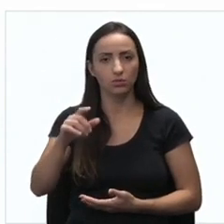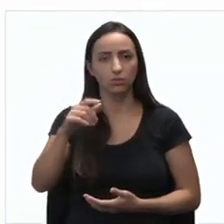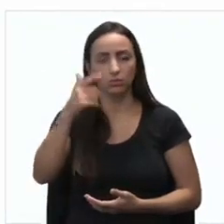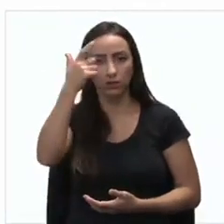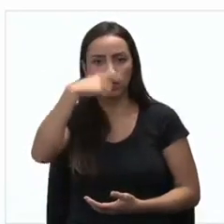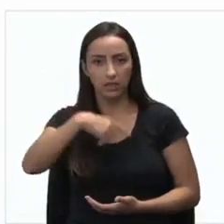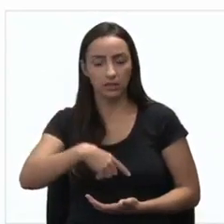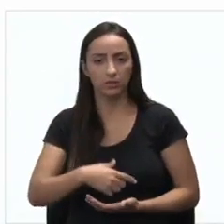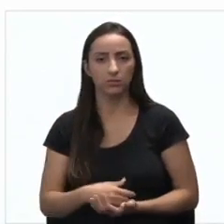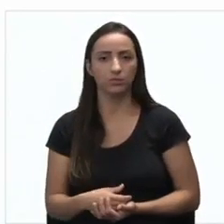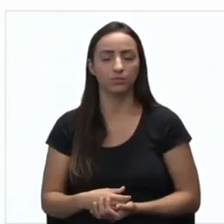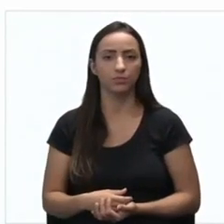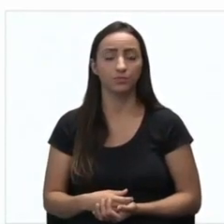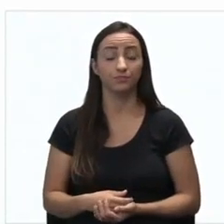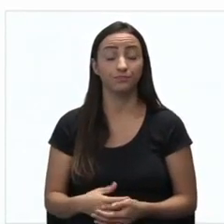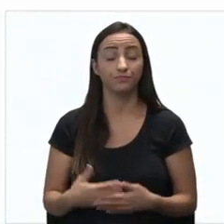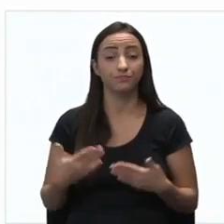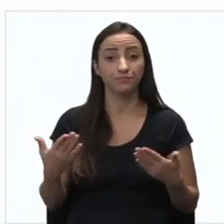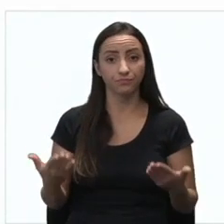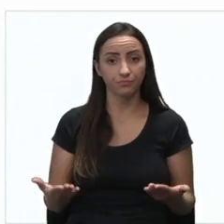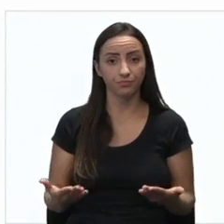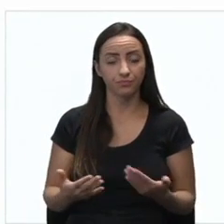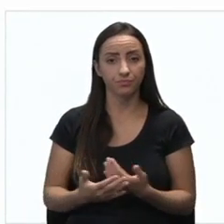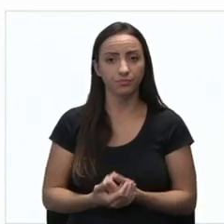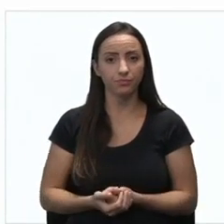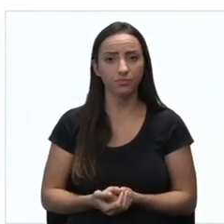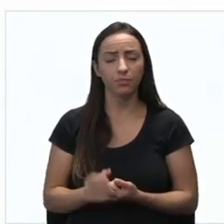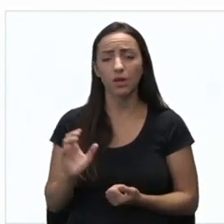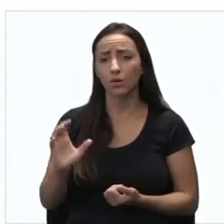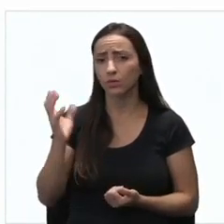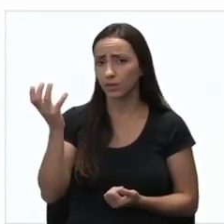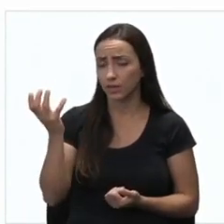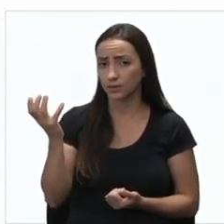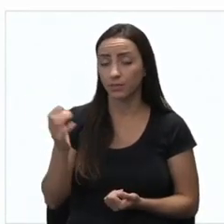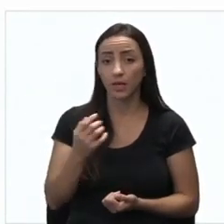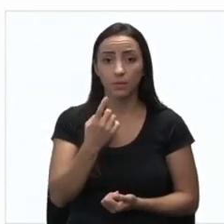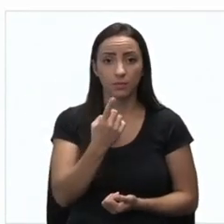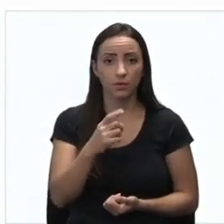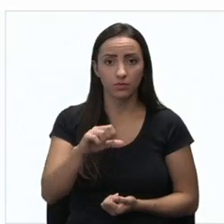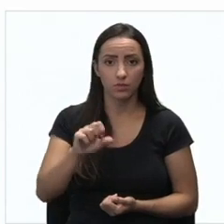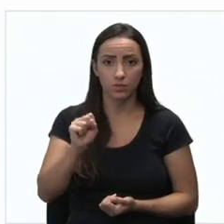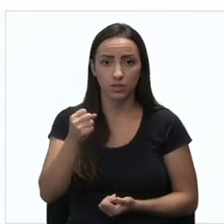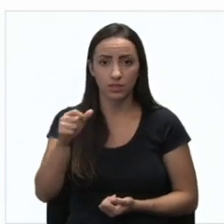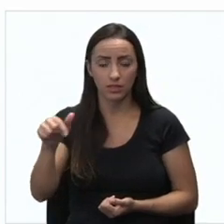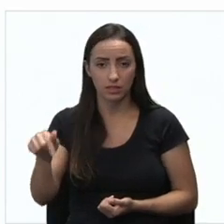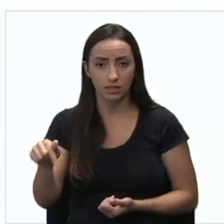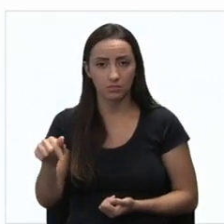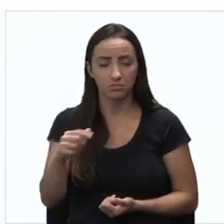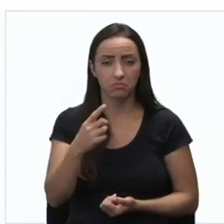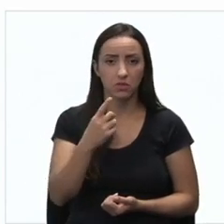cidadão, né? Então, o que acontece? Em